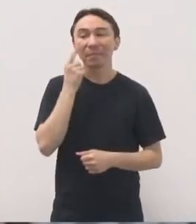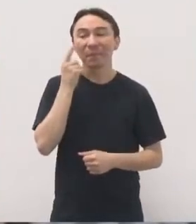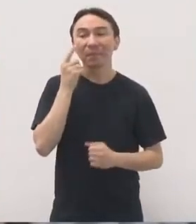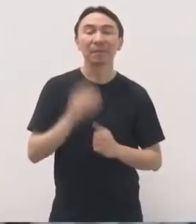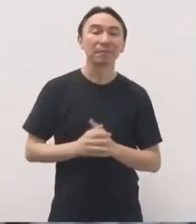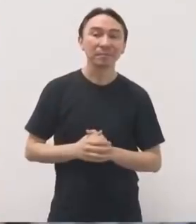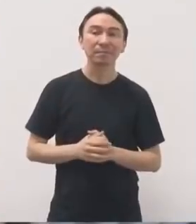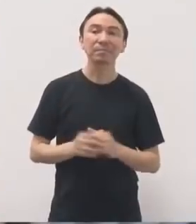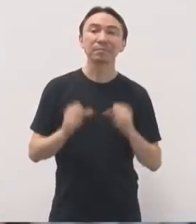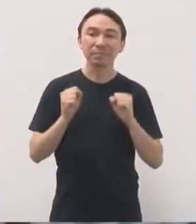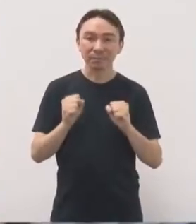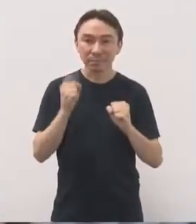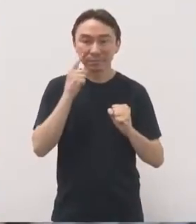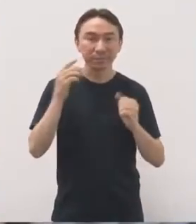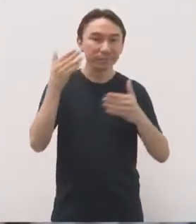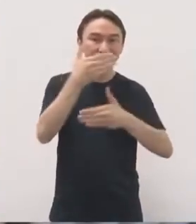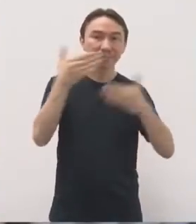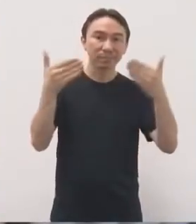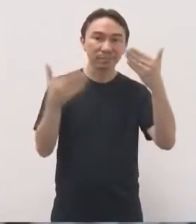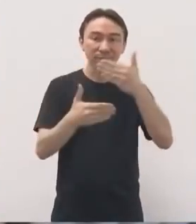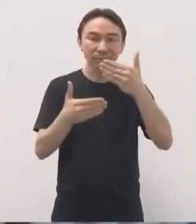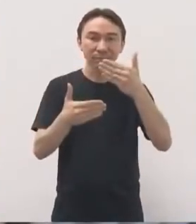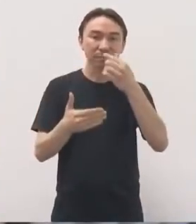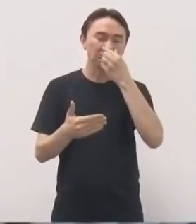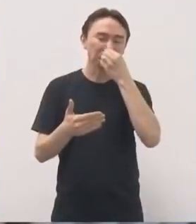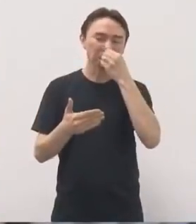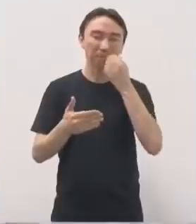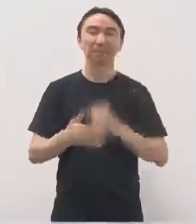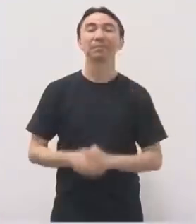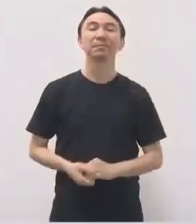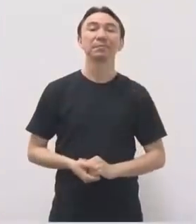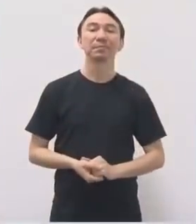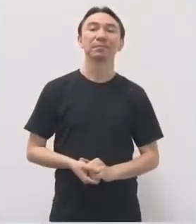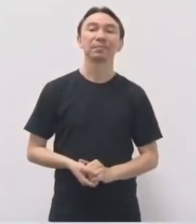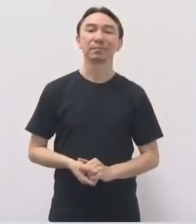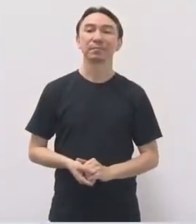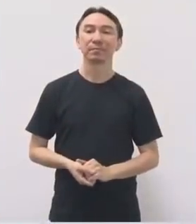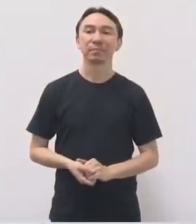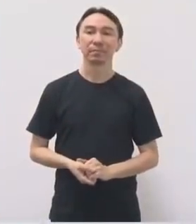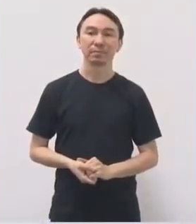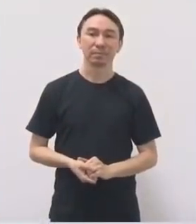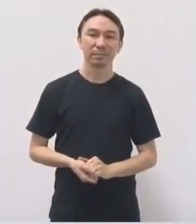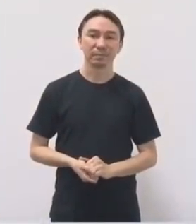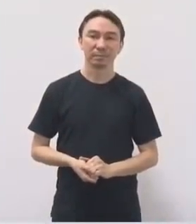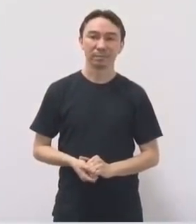Pode rodar na tela aí, Ademir, para a gente, os slides.